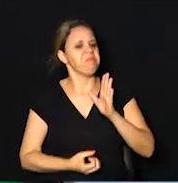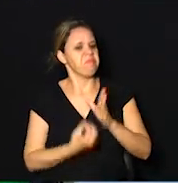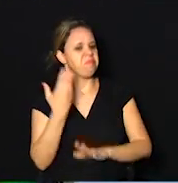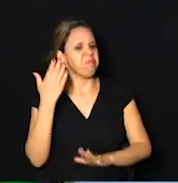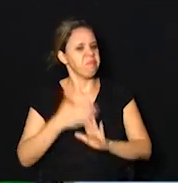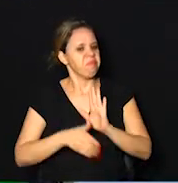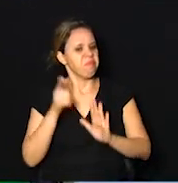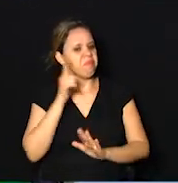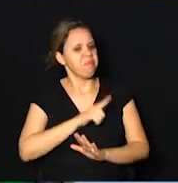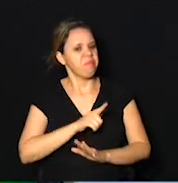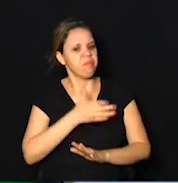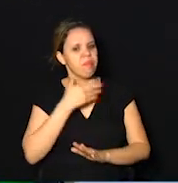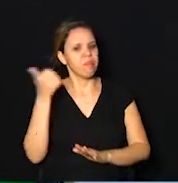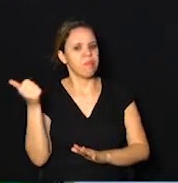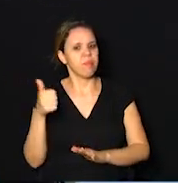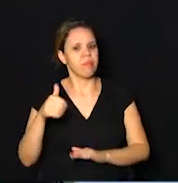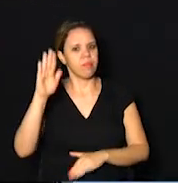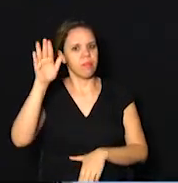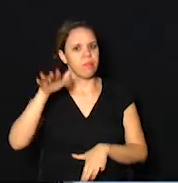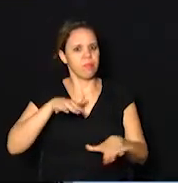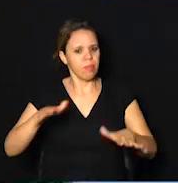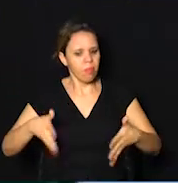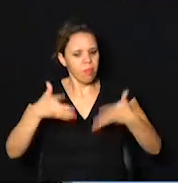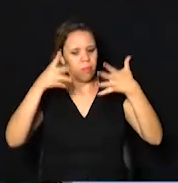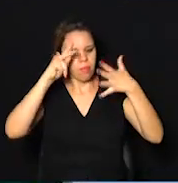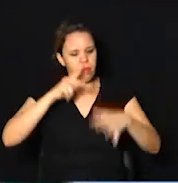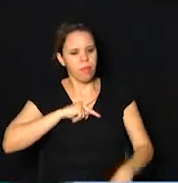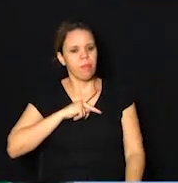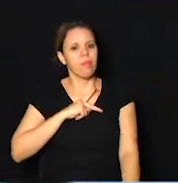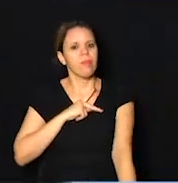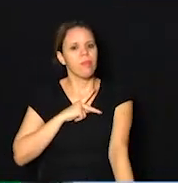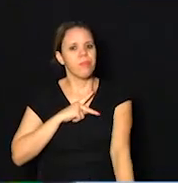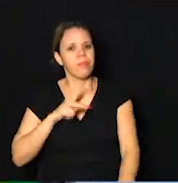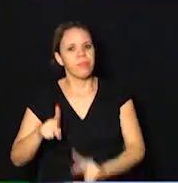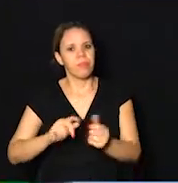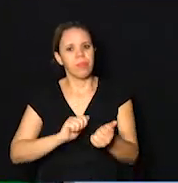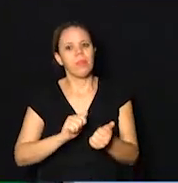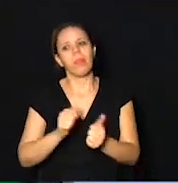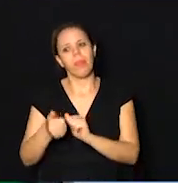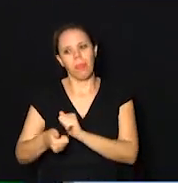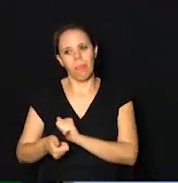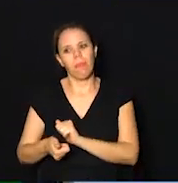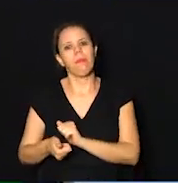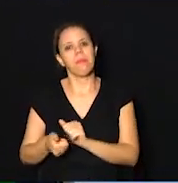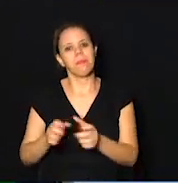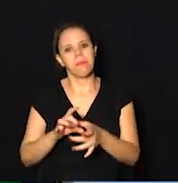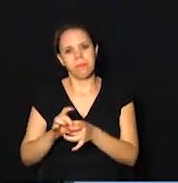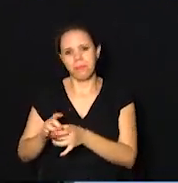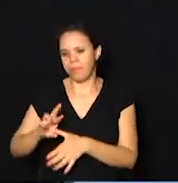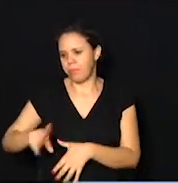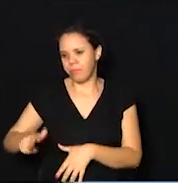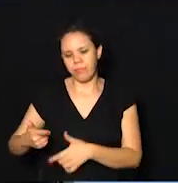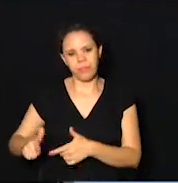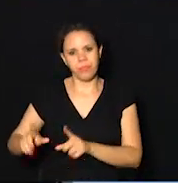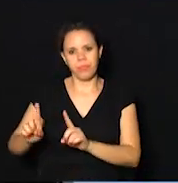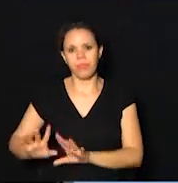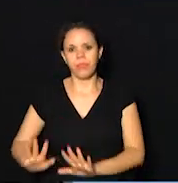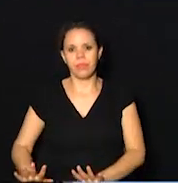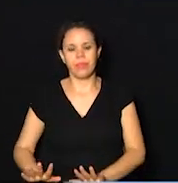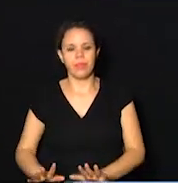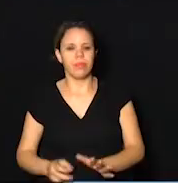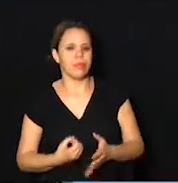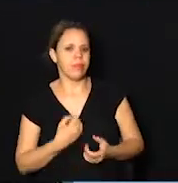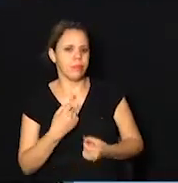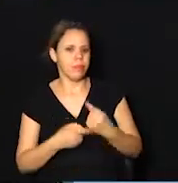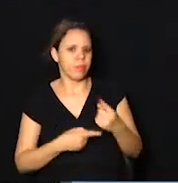aqueles consegue ser um pouquinho mais motivador do que os atletas olímpicos entendeu claro estou